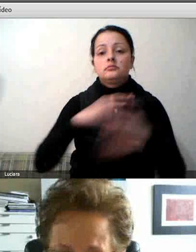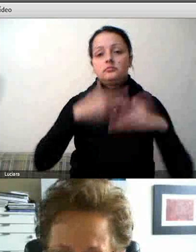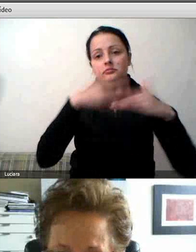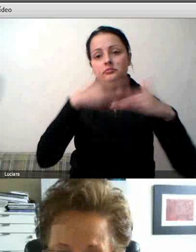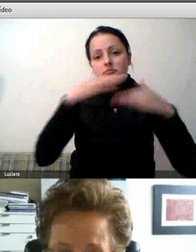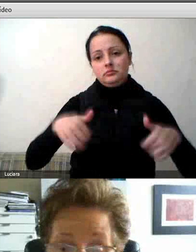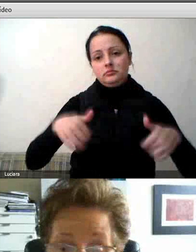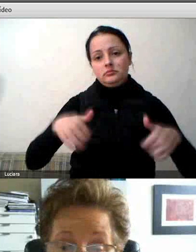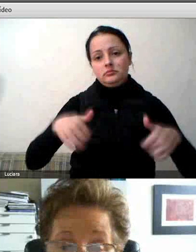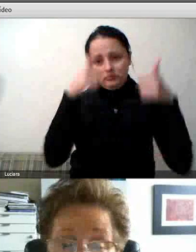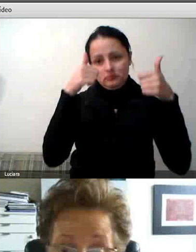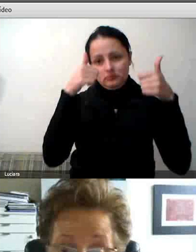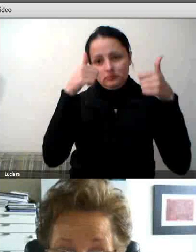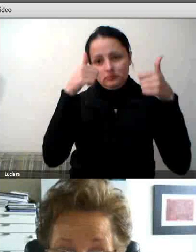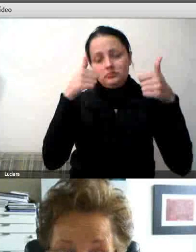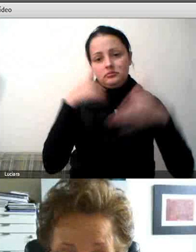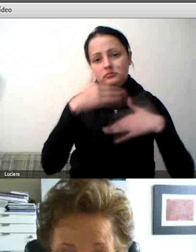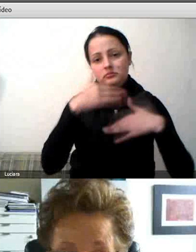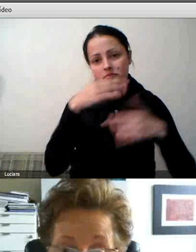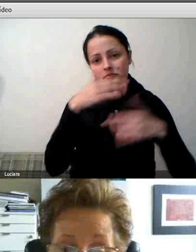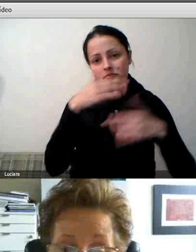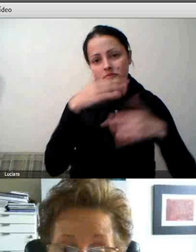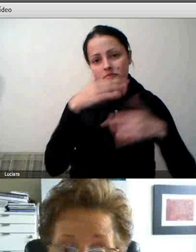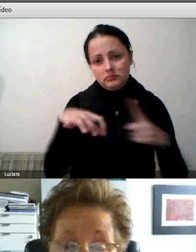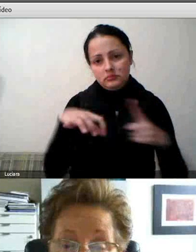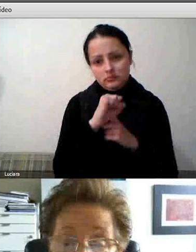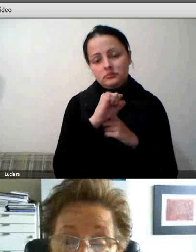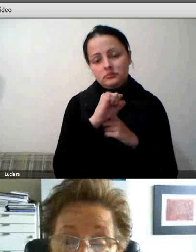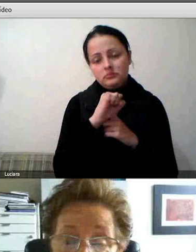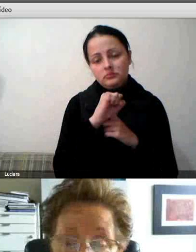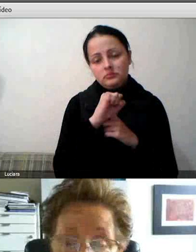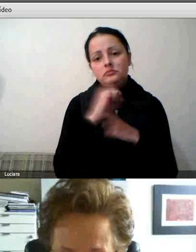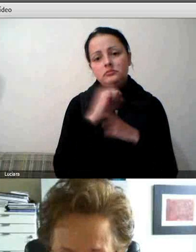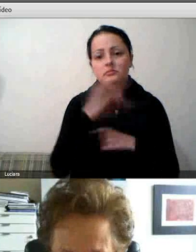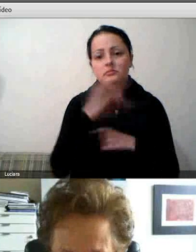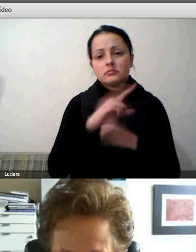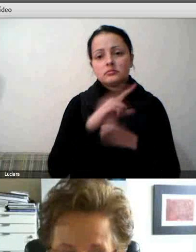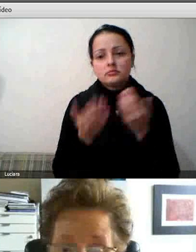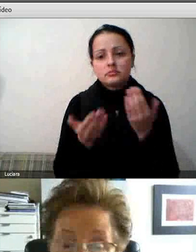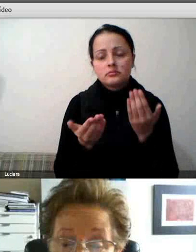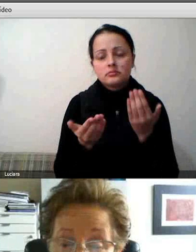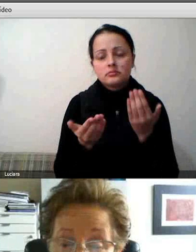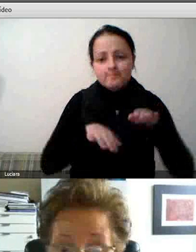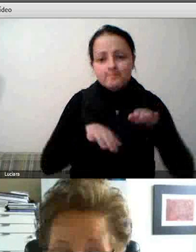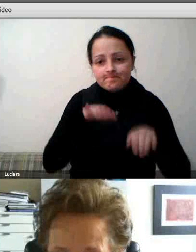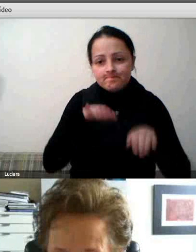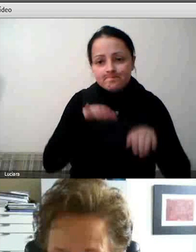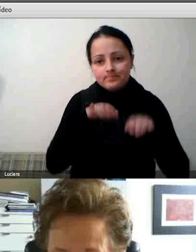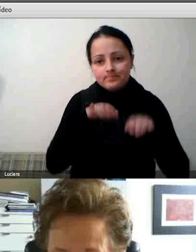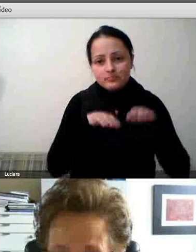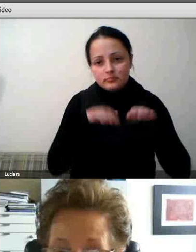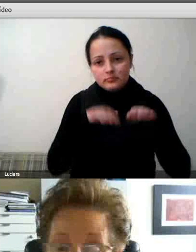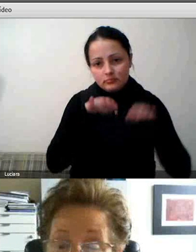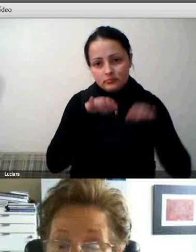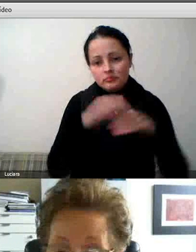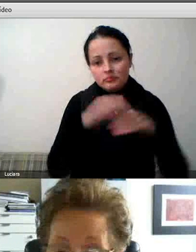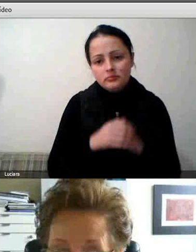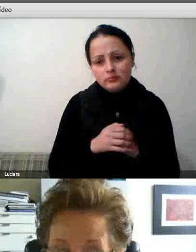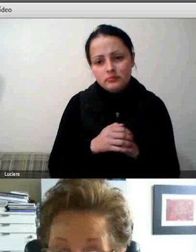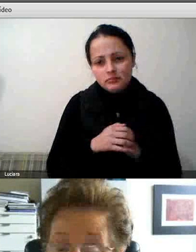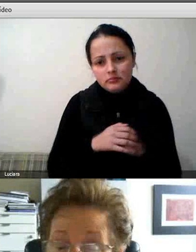usos. Quem é que tem que decidir para que usar esses recursos? O professor, o